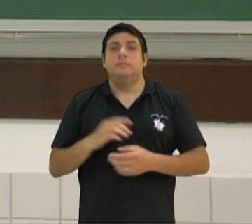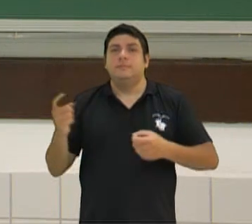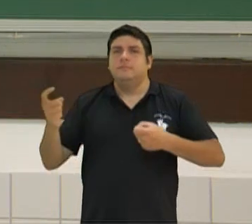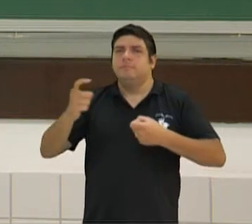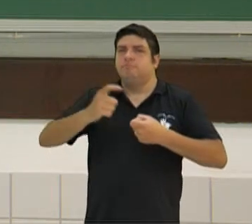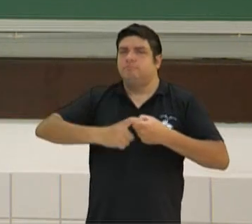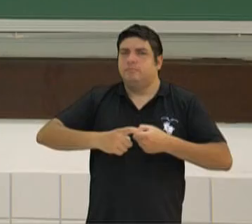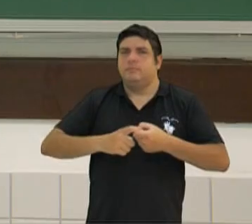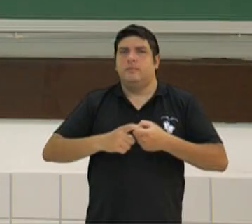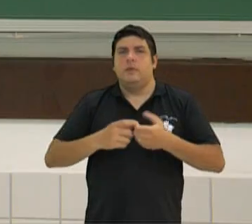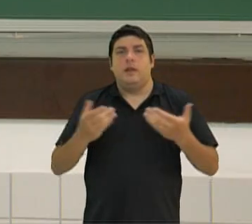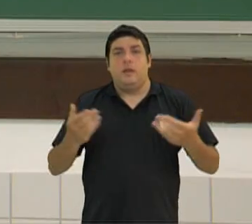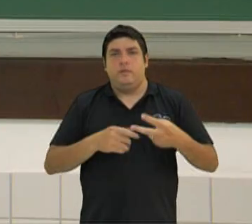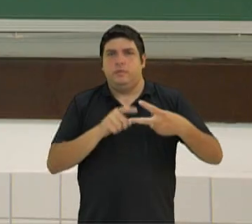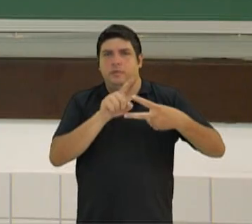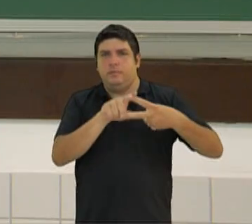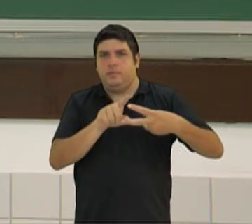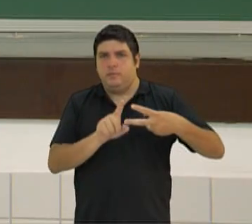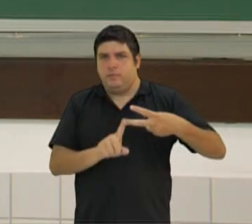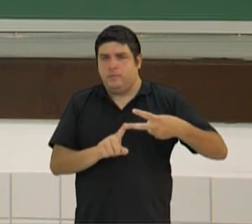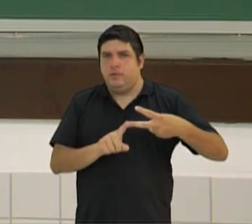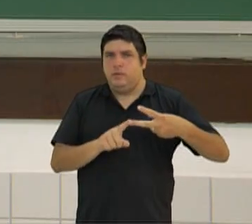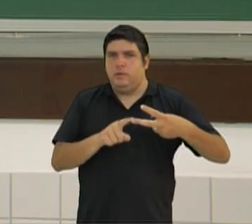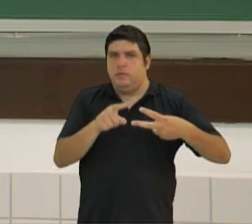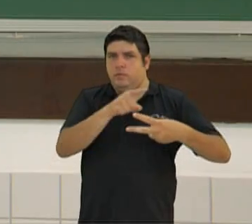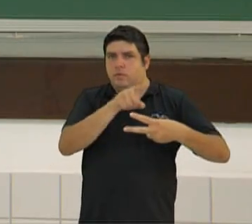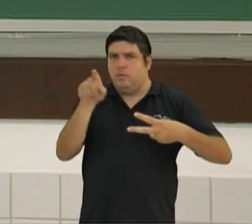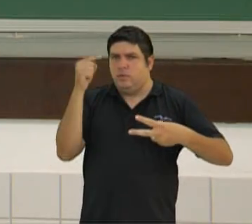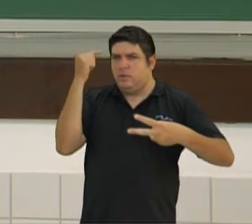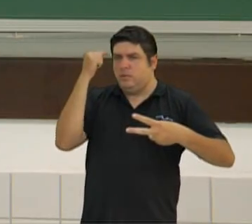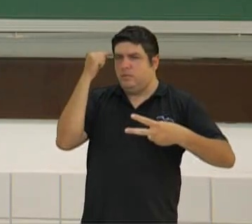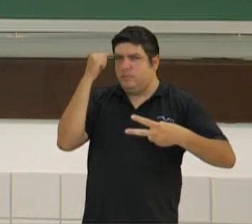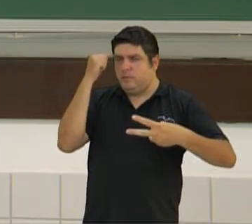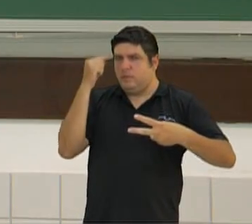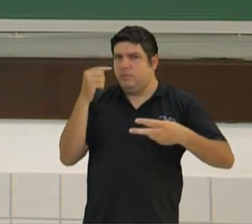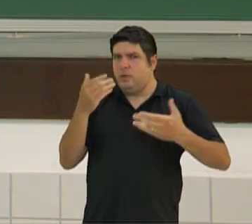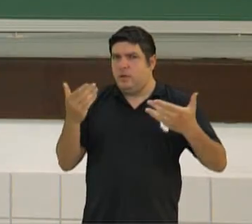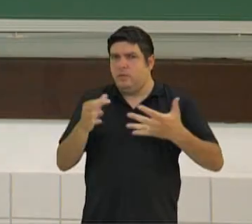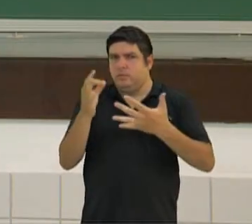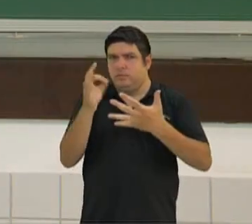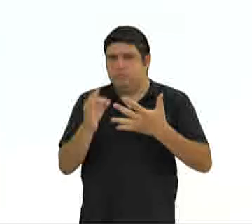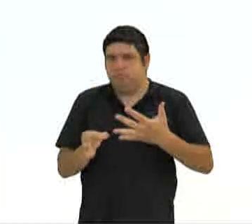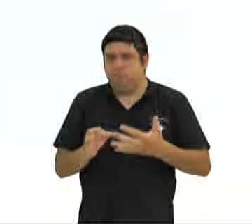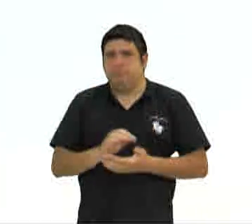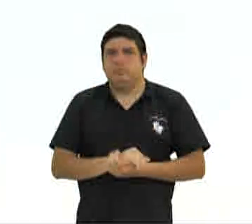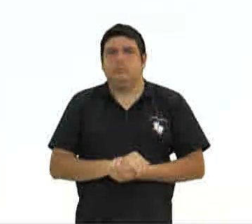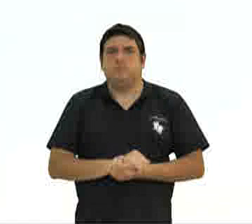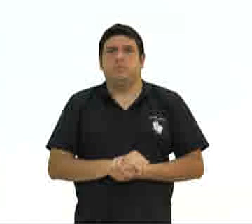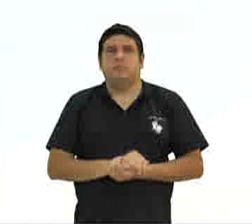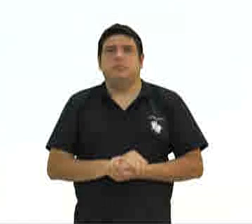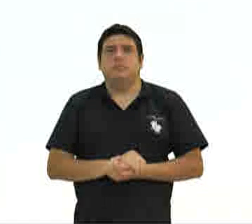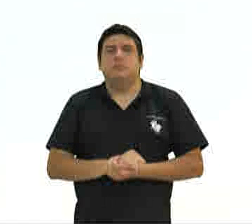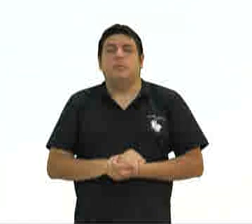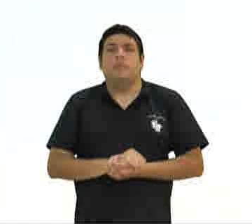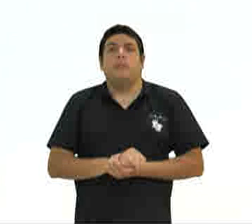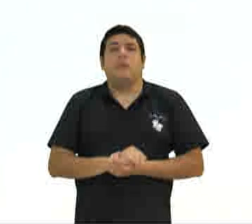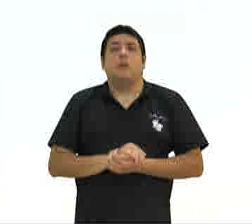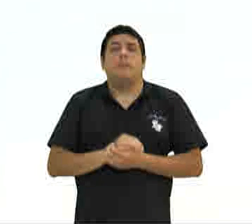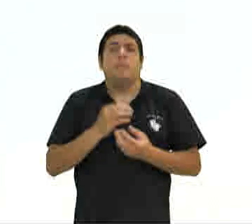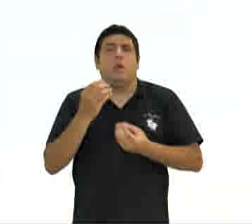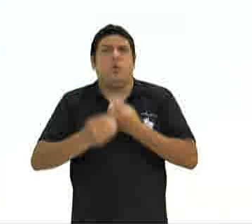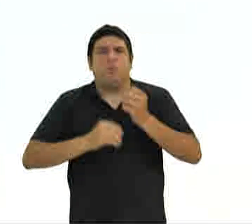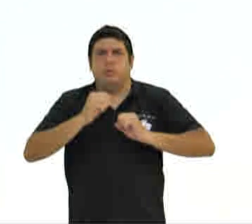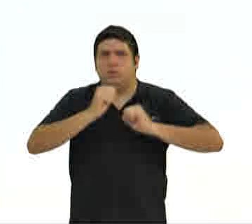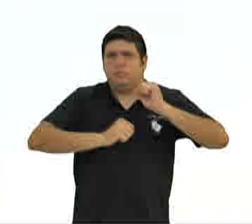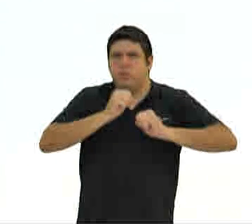Voltamos então ali com as 2 perguntinhas que ficaram para vocês pensarem. Vamos à correção lá então. O que nós temos ali? A contribuição da indústria